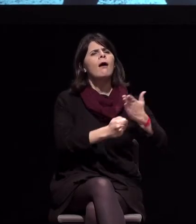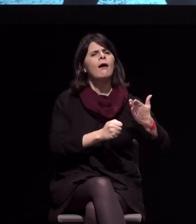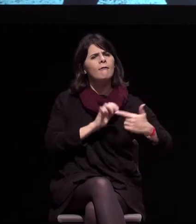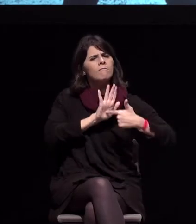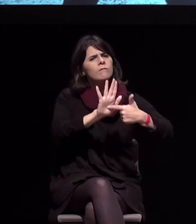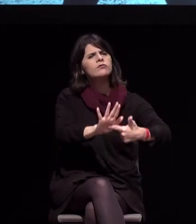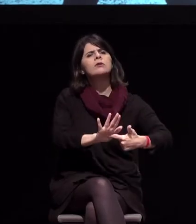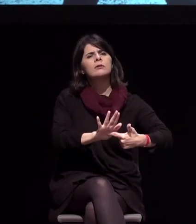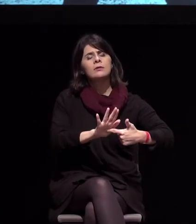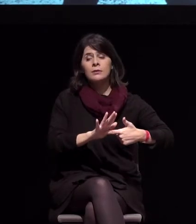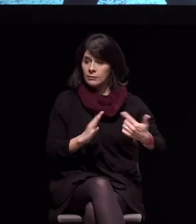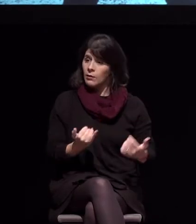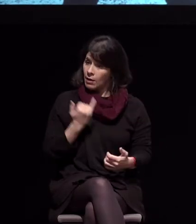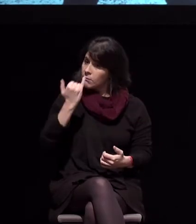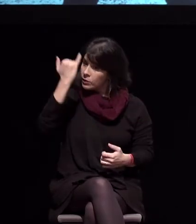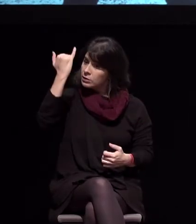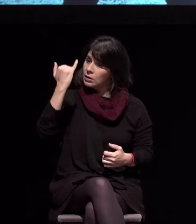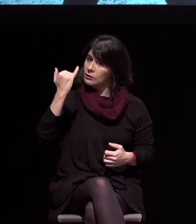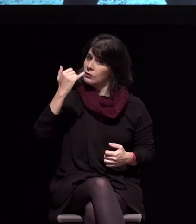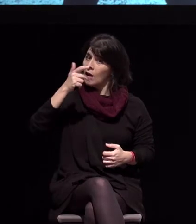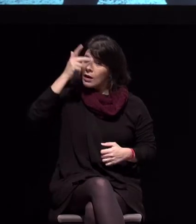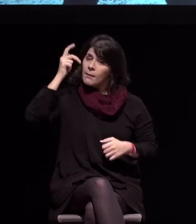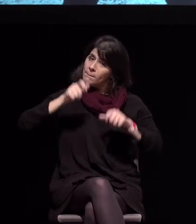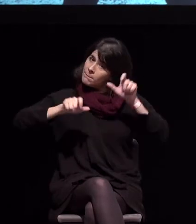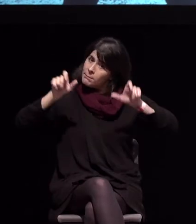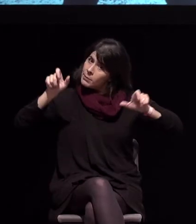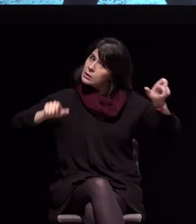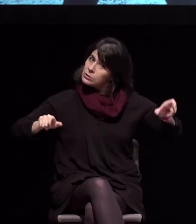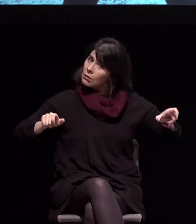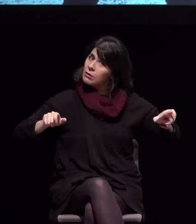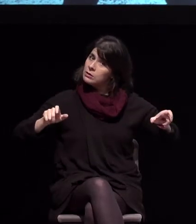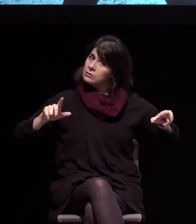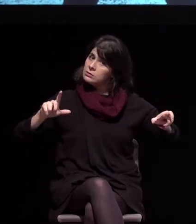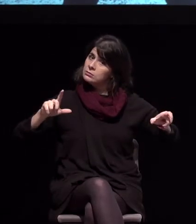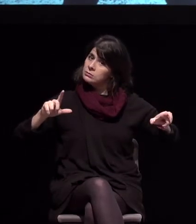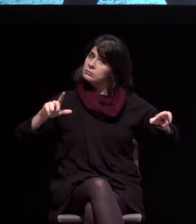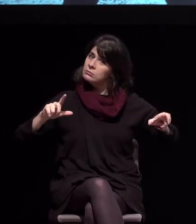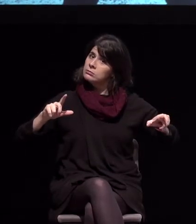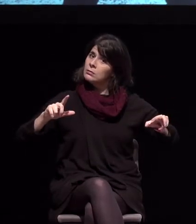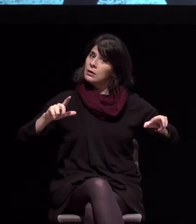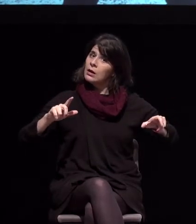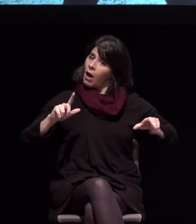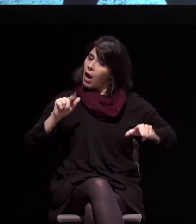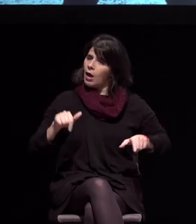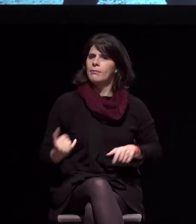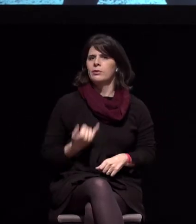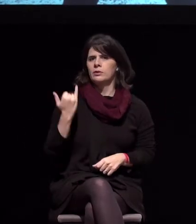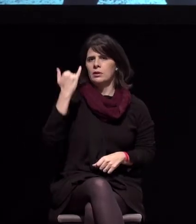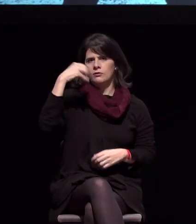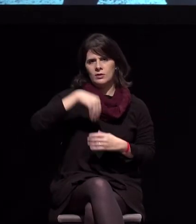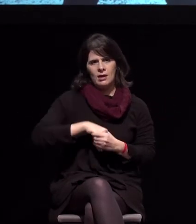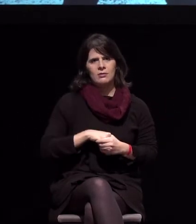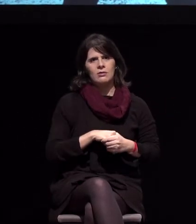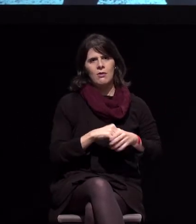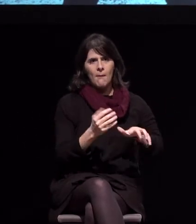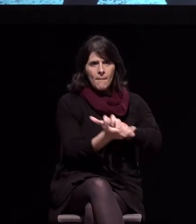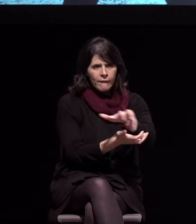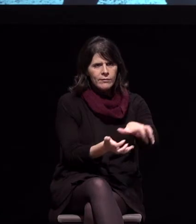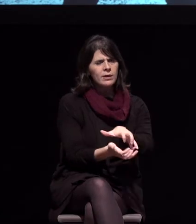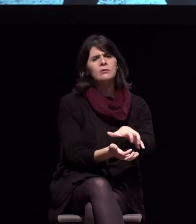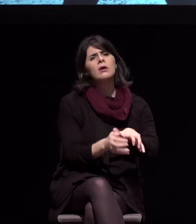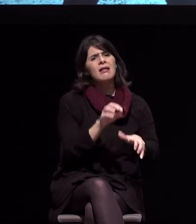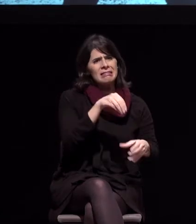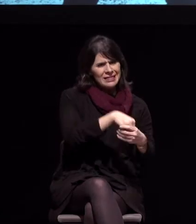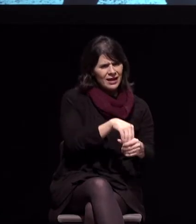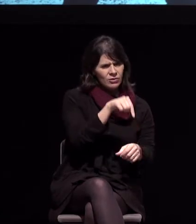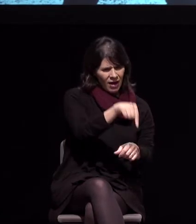a importância que essas pessoas têm para os movimentos dentro da cidade, em outras áreas da cidade. Que surgem os mutirões